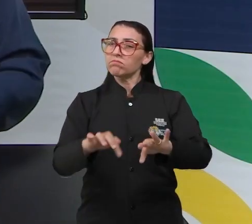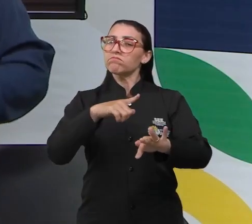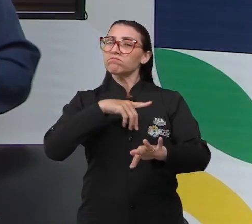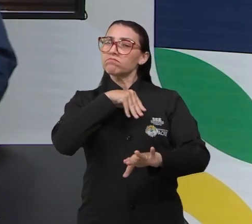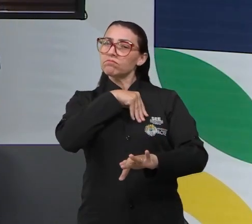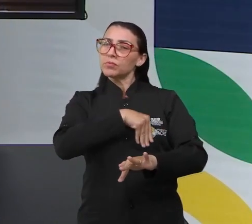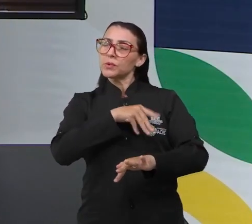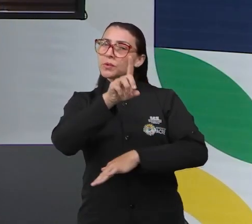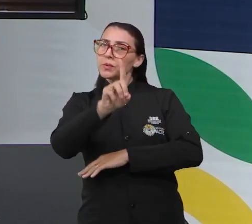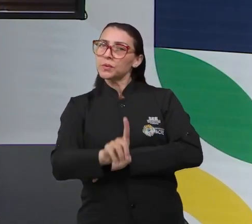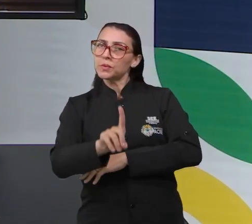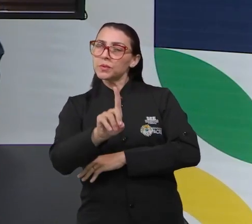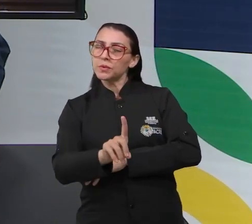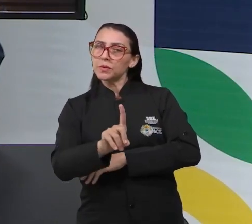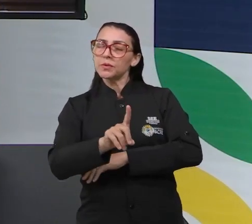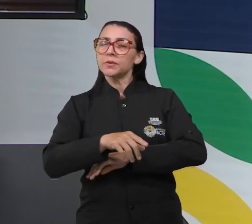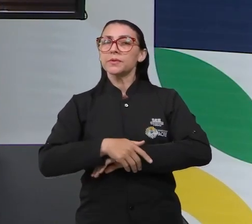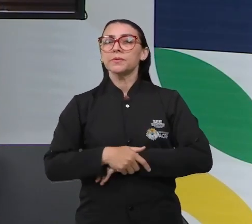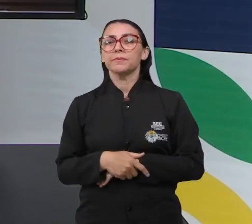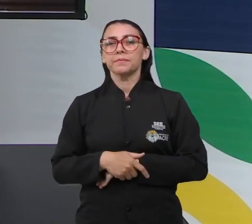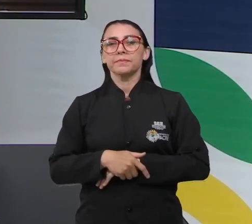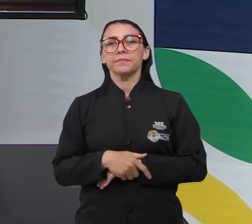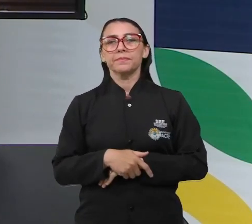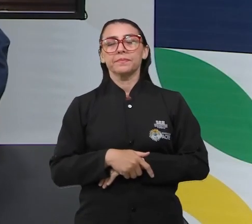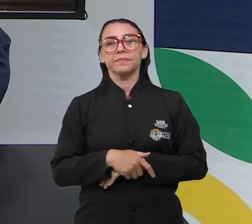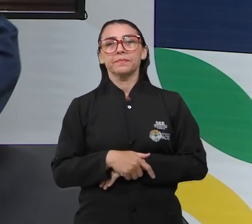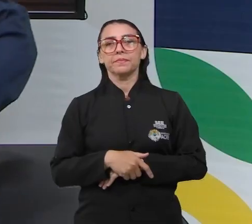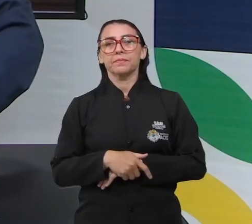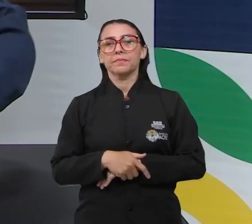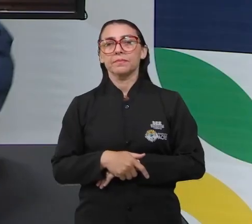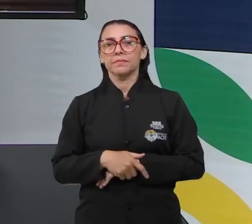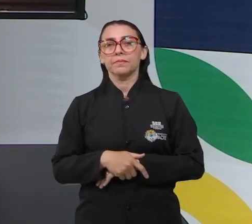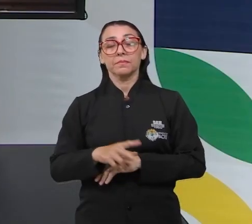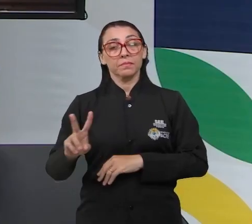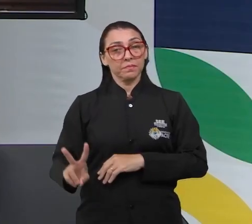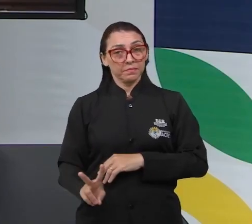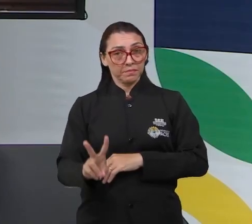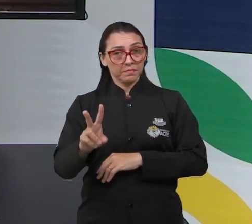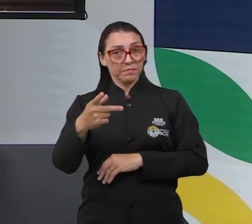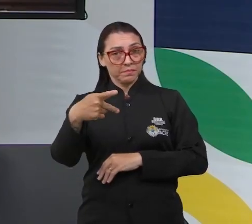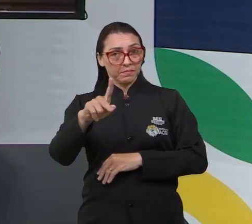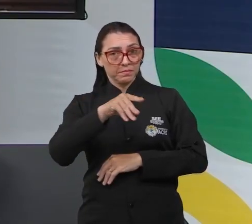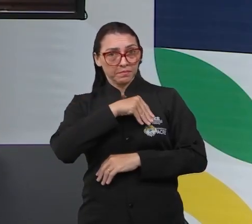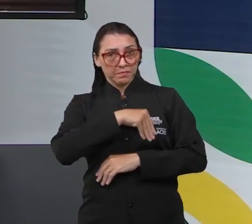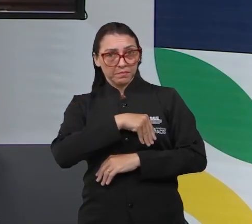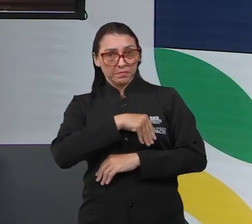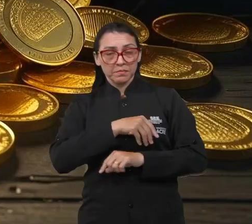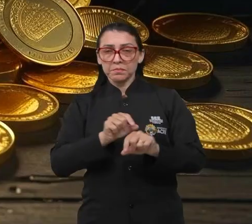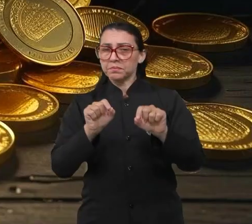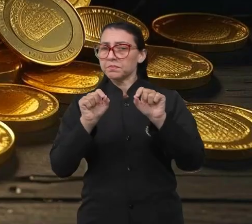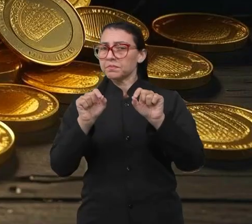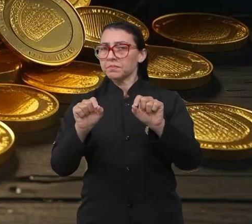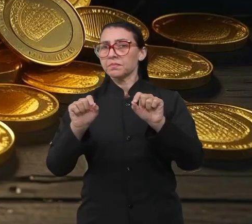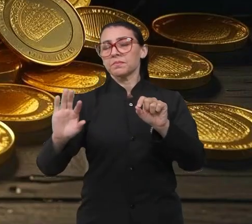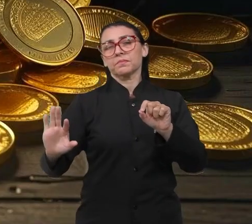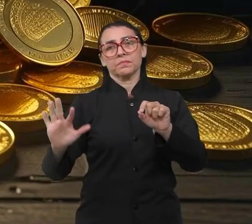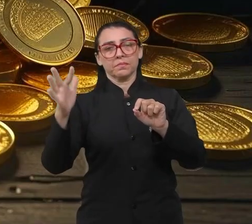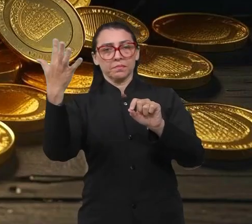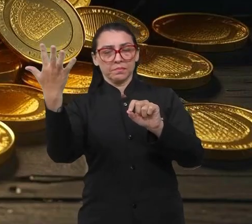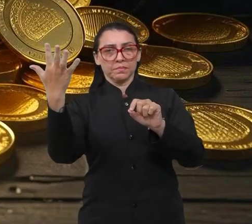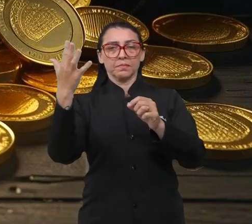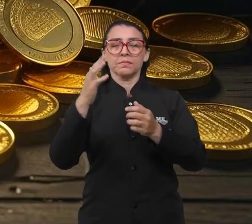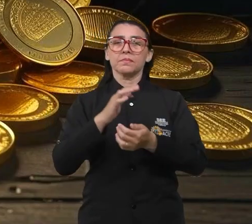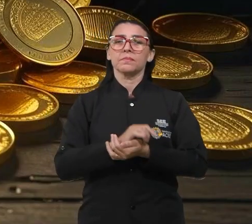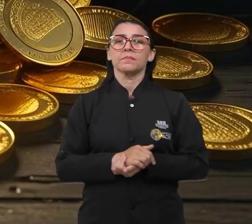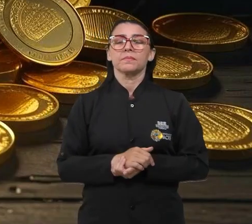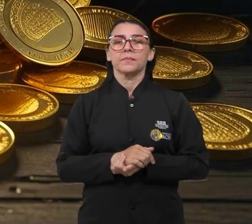você tem direito a receber a sua renda, que é justamente o valor ali do seu salário. O que acontece, pessoal, é